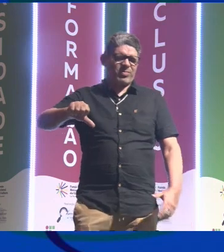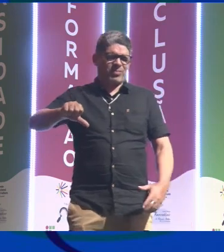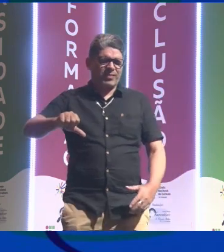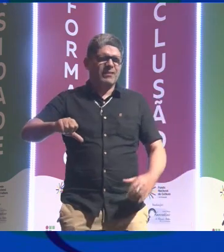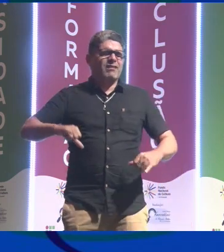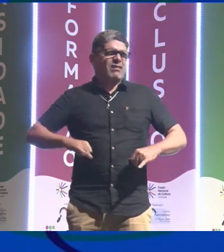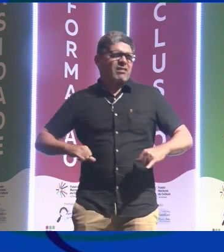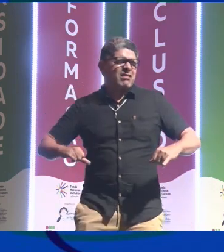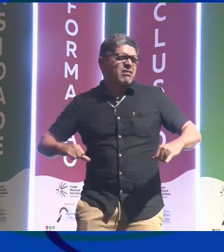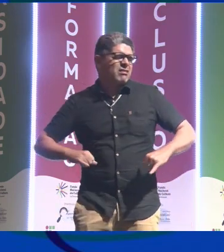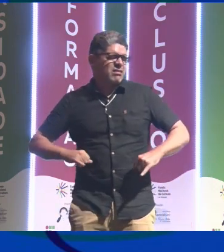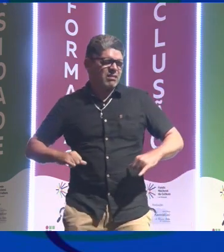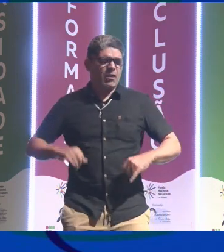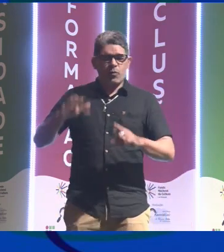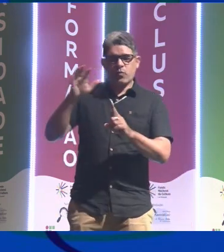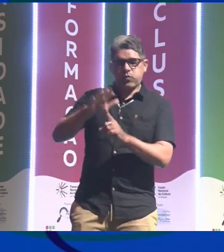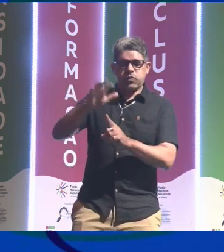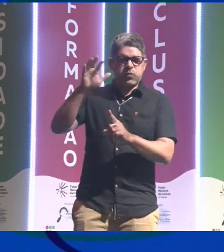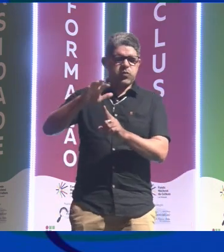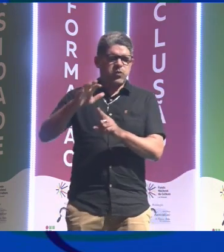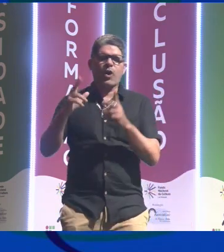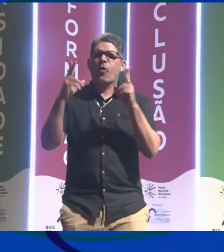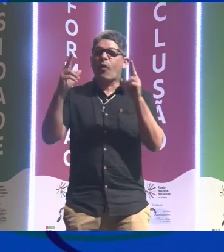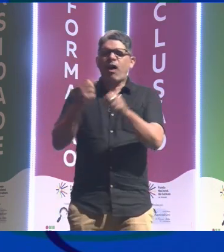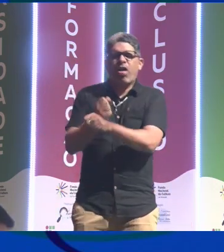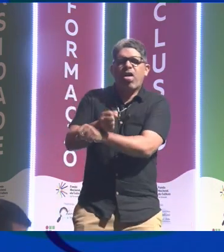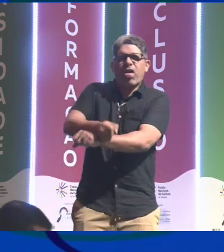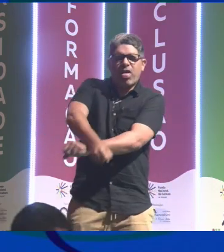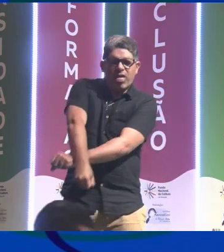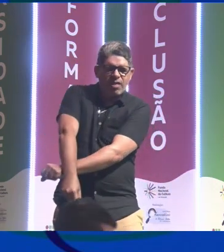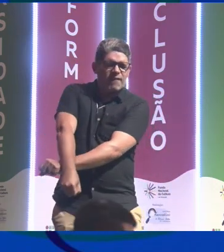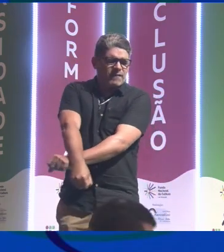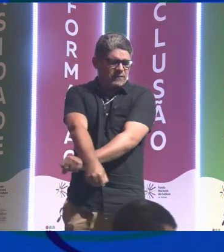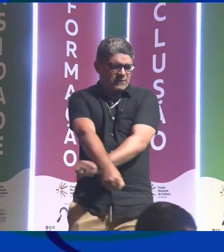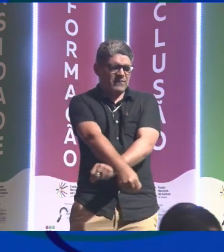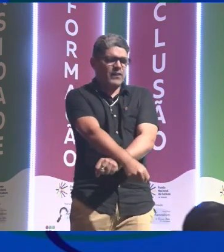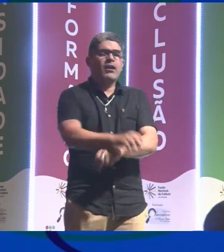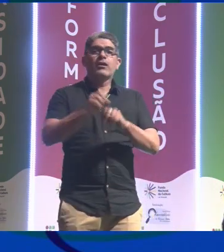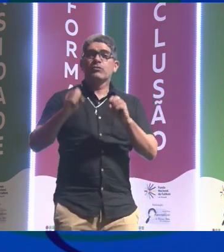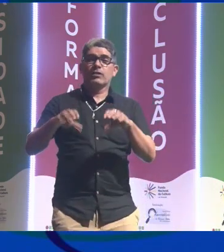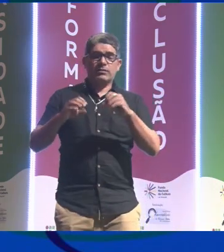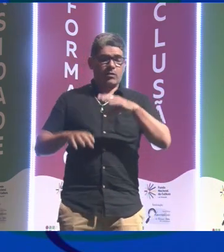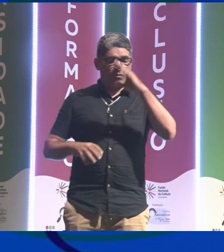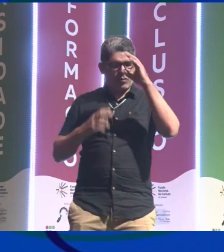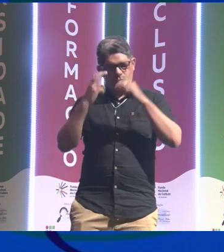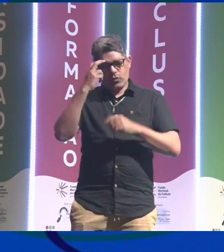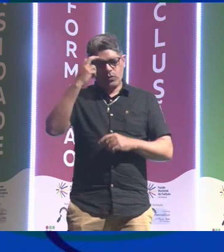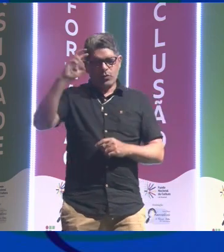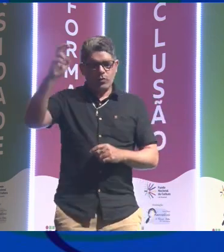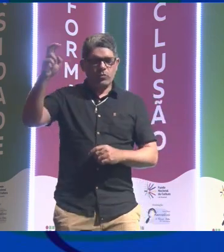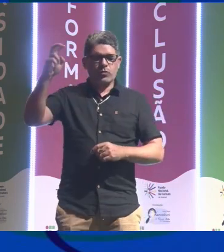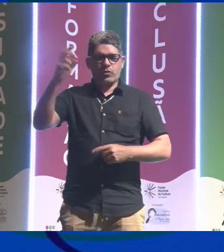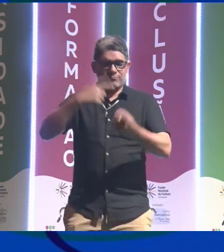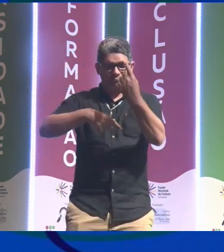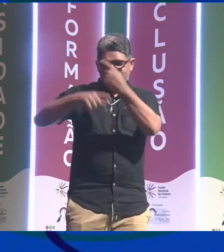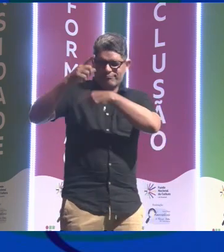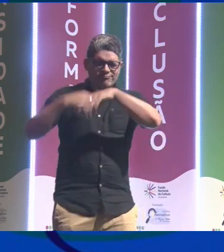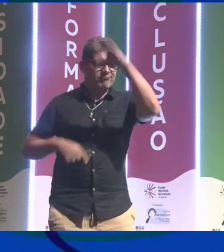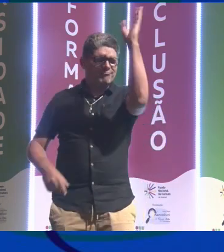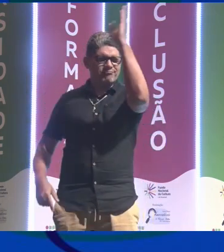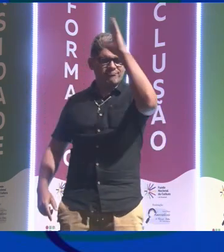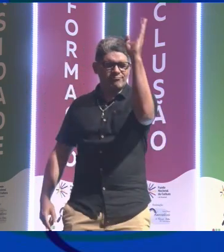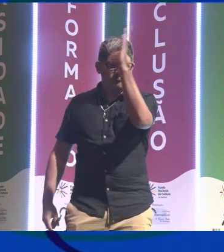força motriz, como na escravatura. Educação e cultura vão salvar